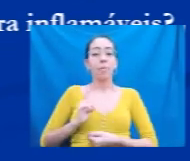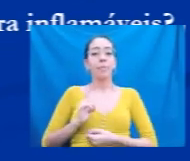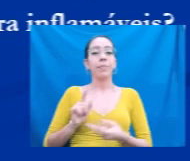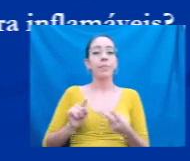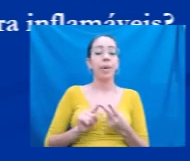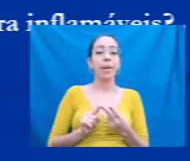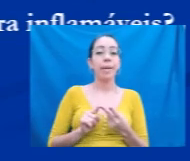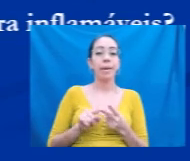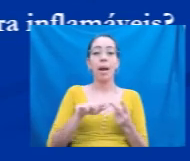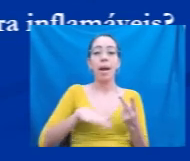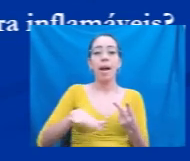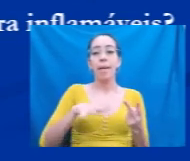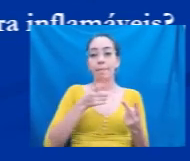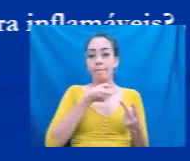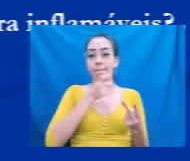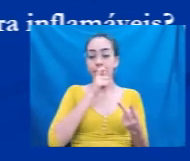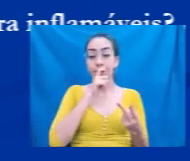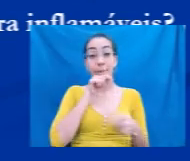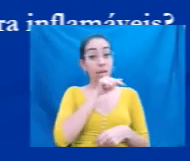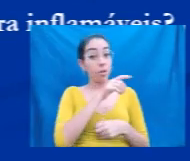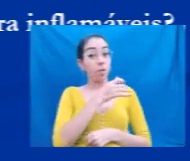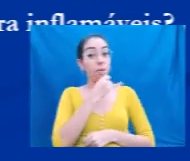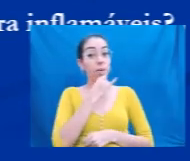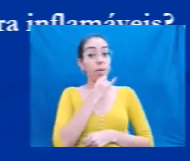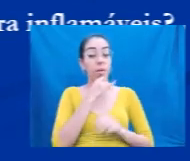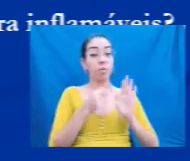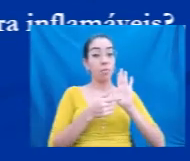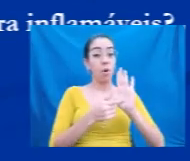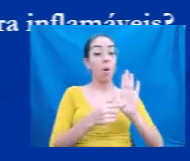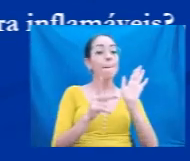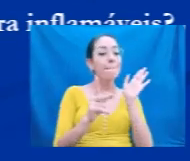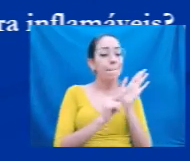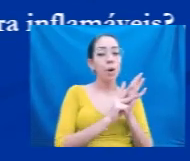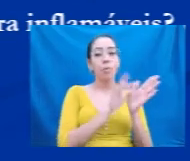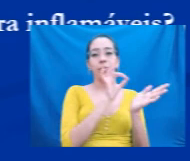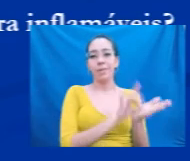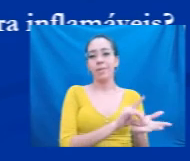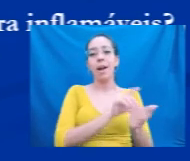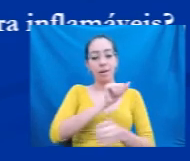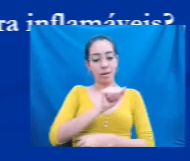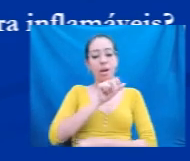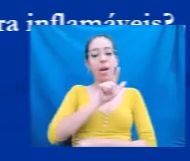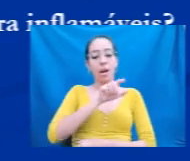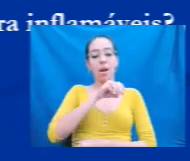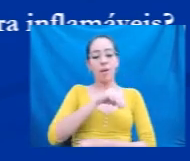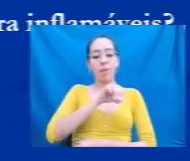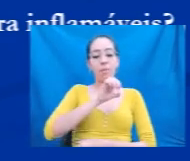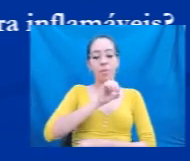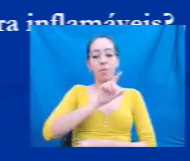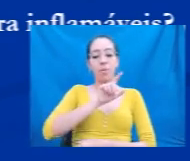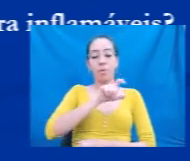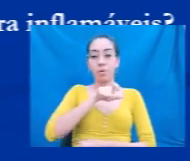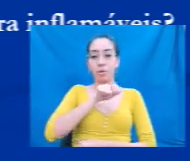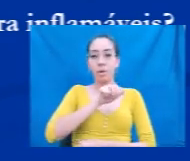de almoxarifado no sentido de almoxarifado mesmo, né? Um local, né, que você pode ter ali empresas e dentro